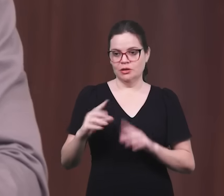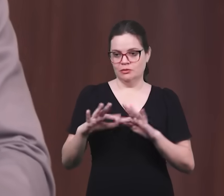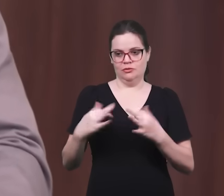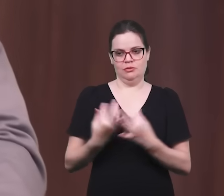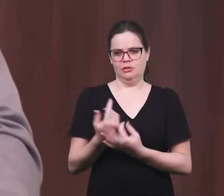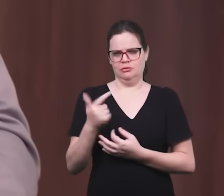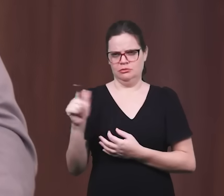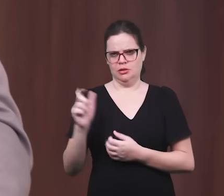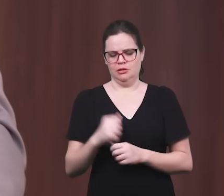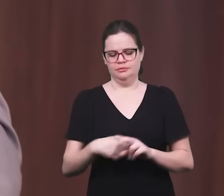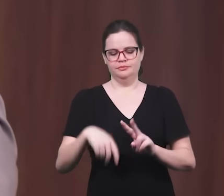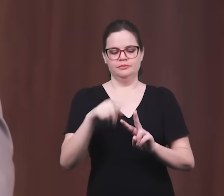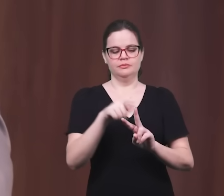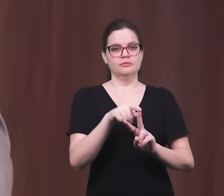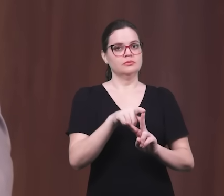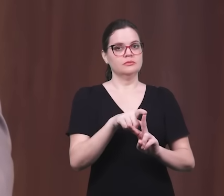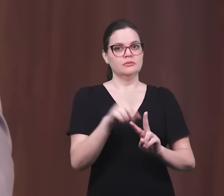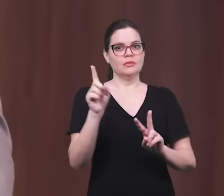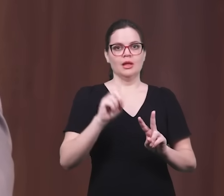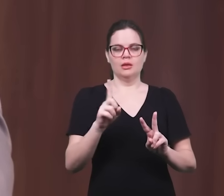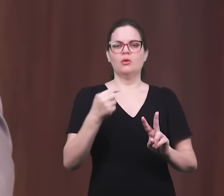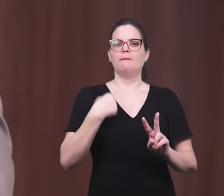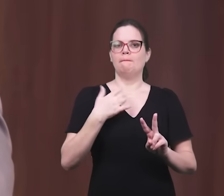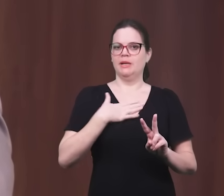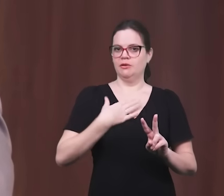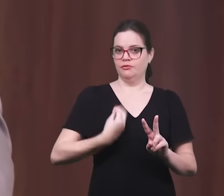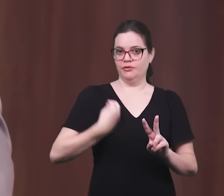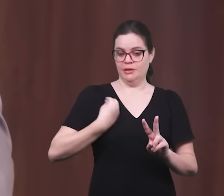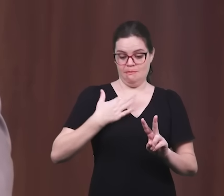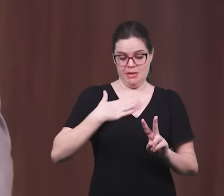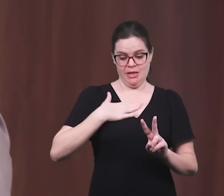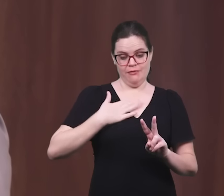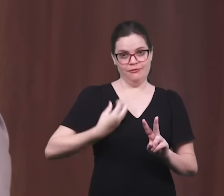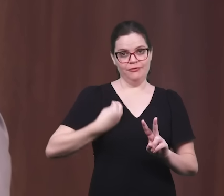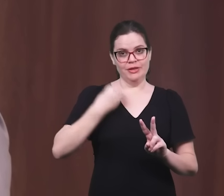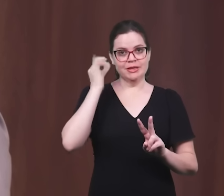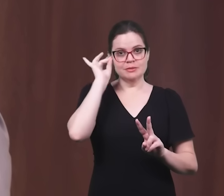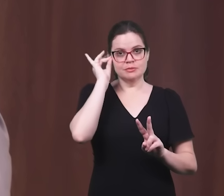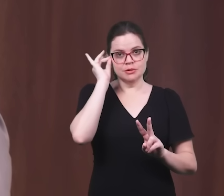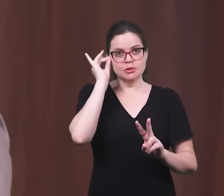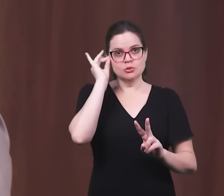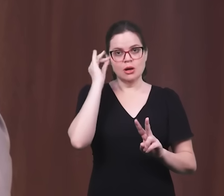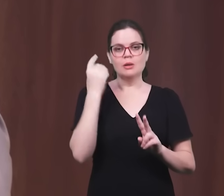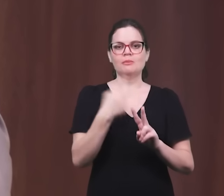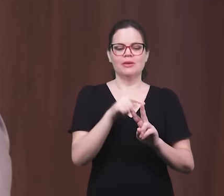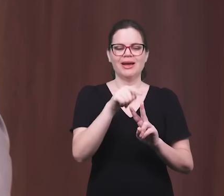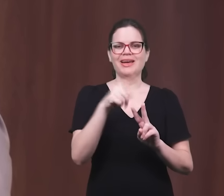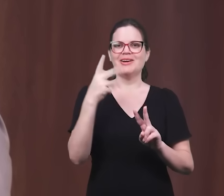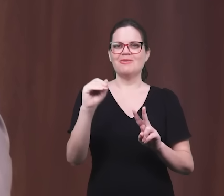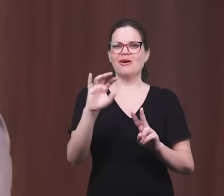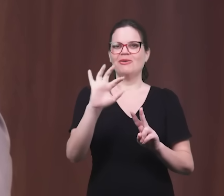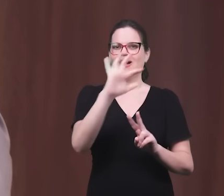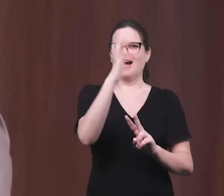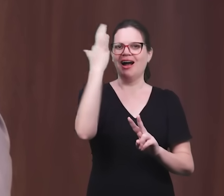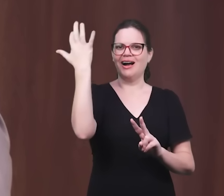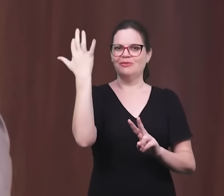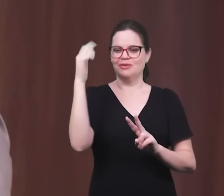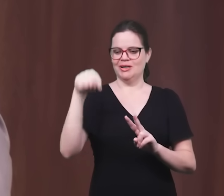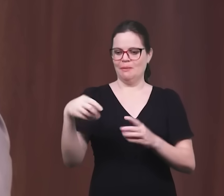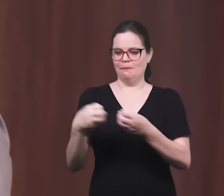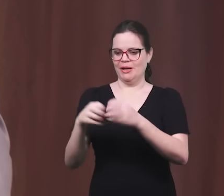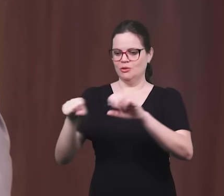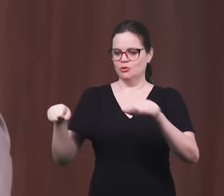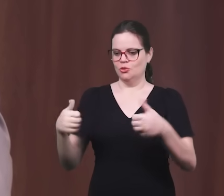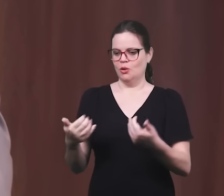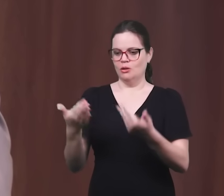O outro não. Ele também edifica a sua vida no altar e encontrou lugar para si no altar